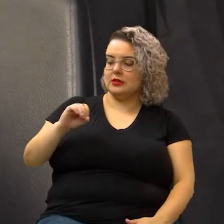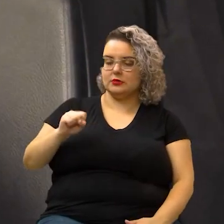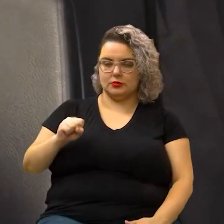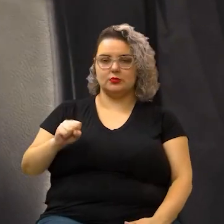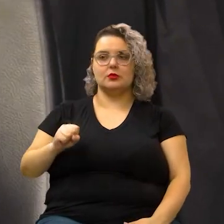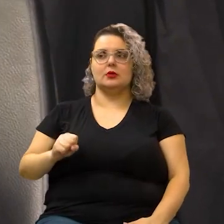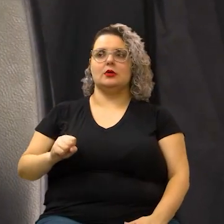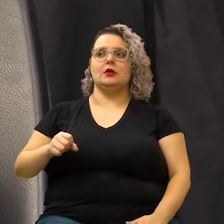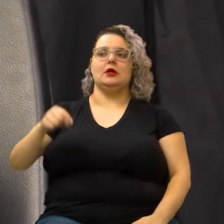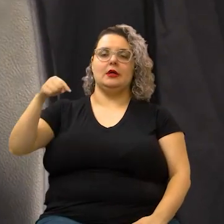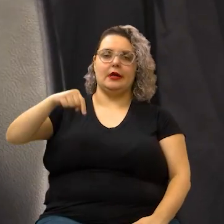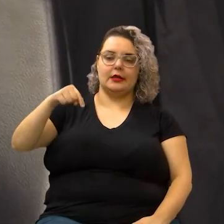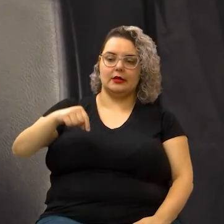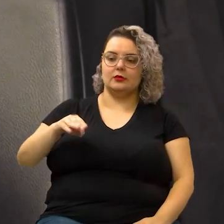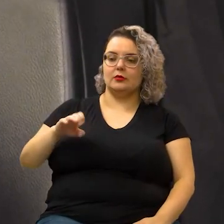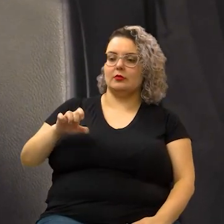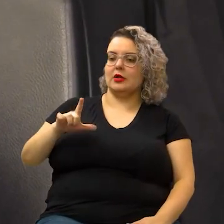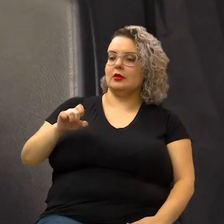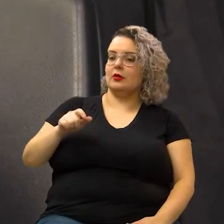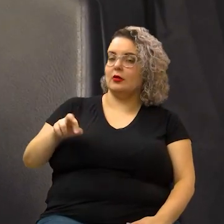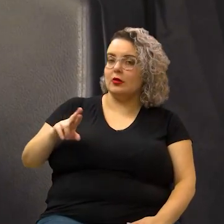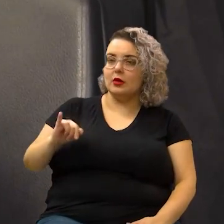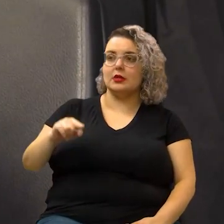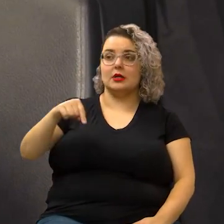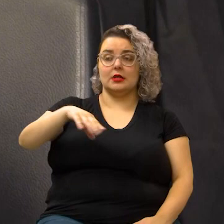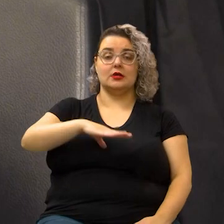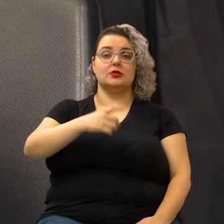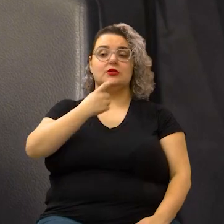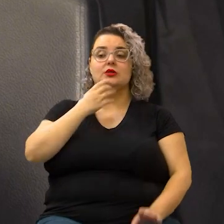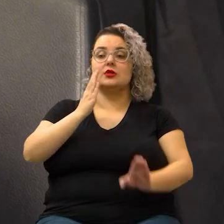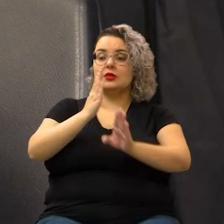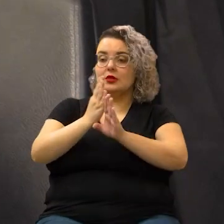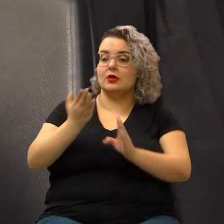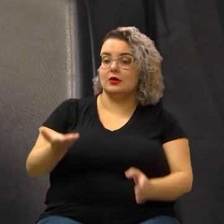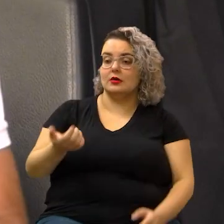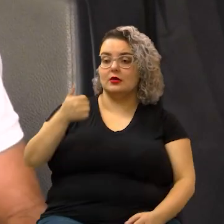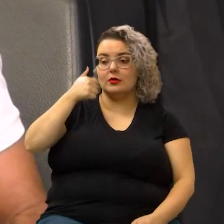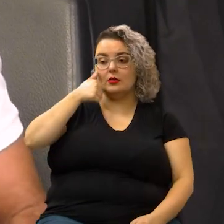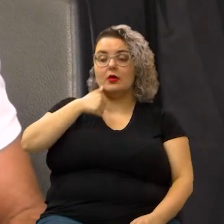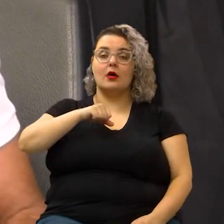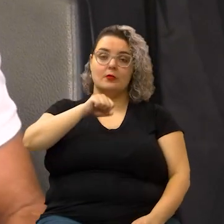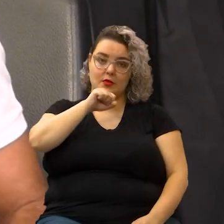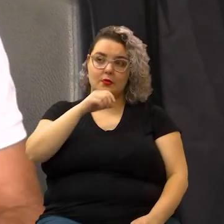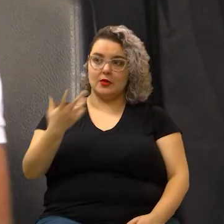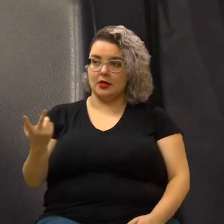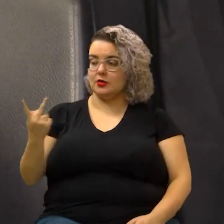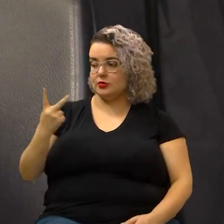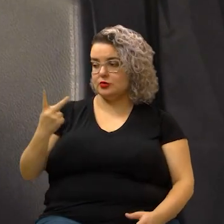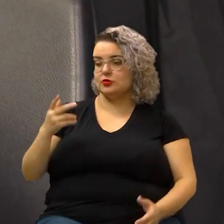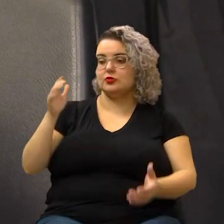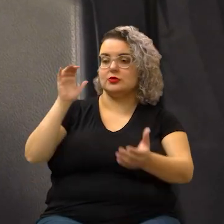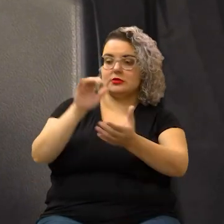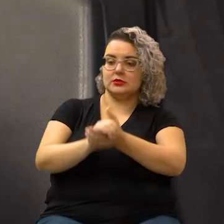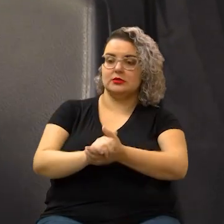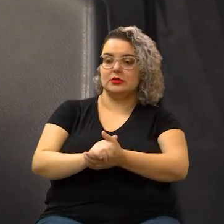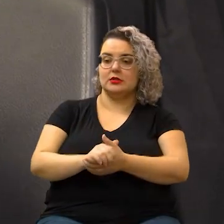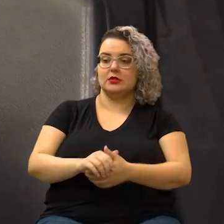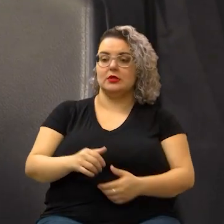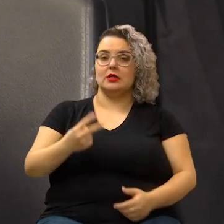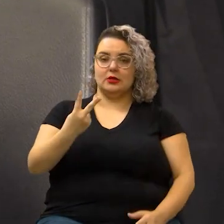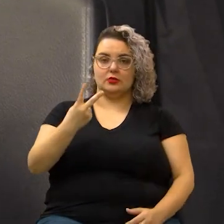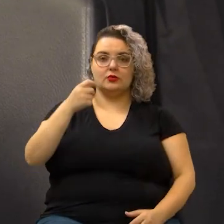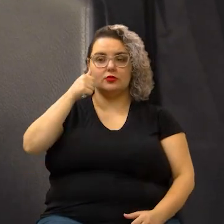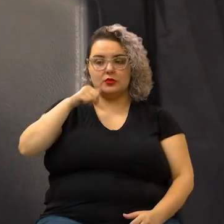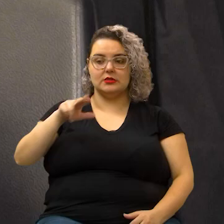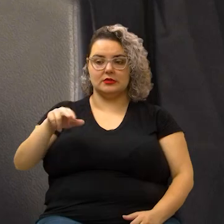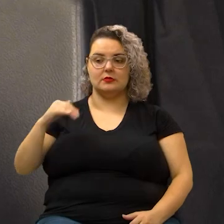o quartel no Belog aqui de Campinas. Foi quando ele encontrou aí com a minha mãe e resolveram se casar. Eu tenho duas irmãs mais velhas.